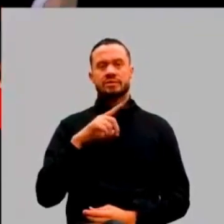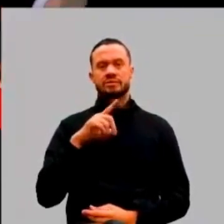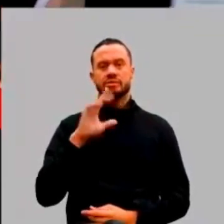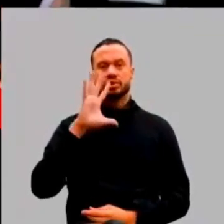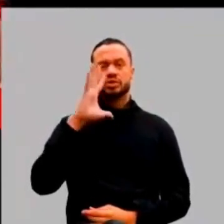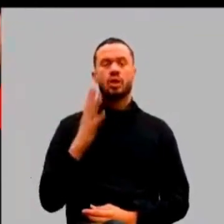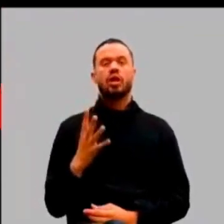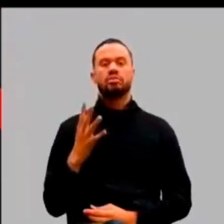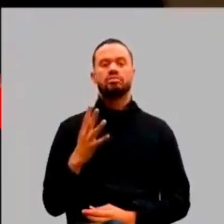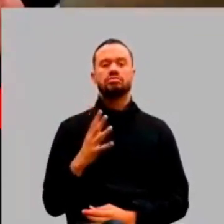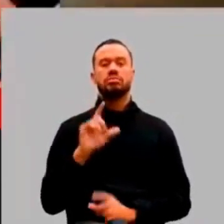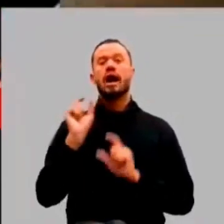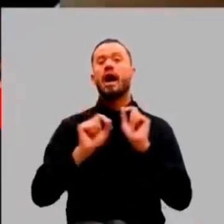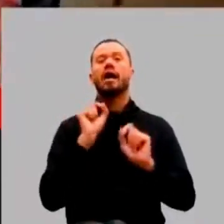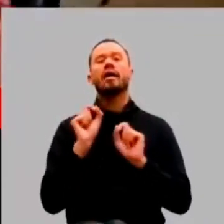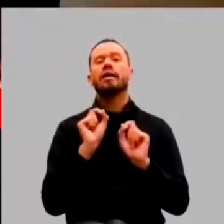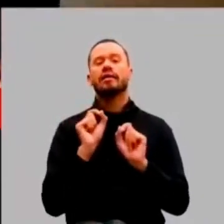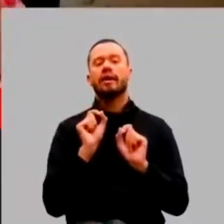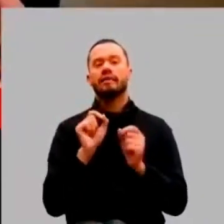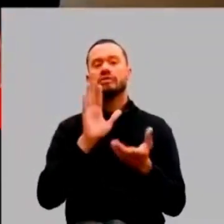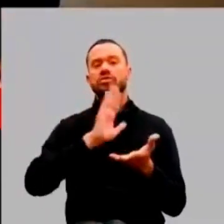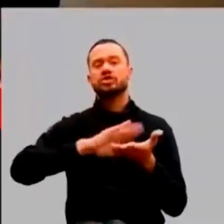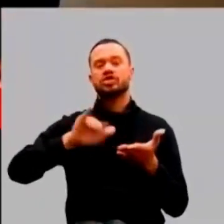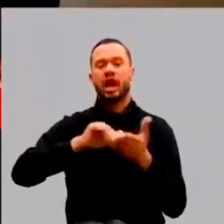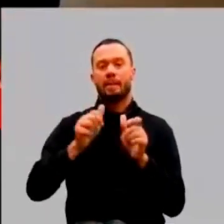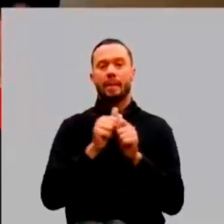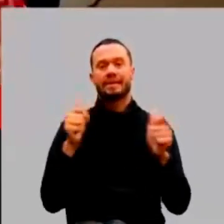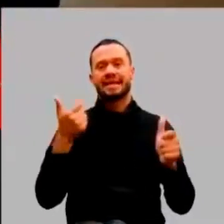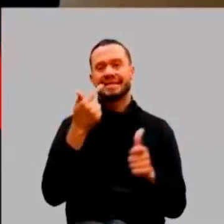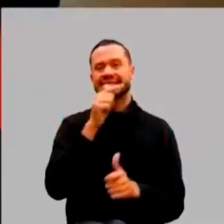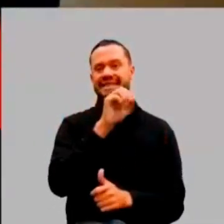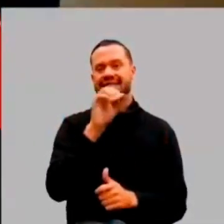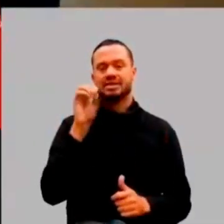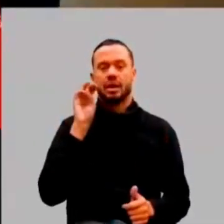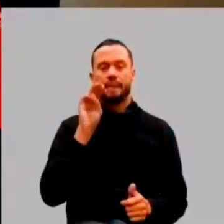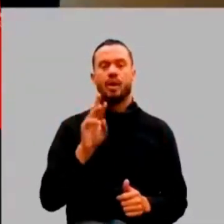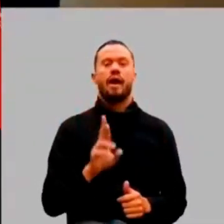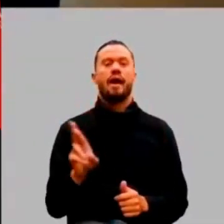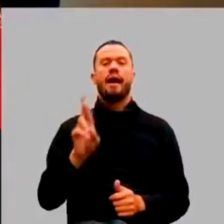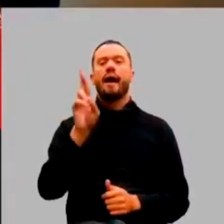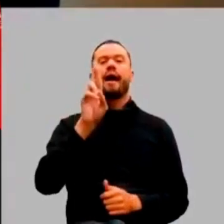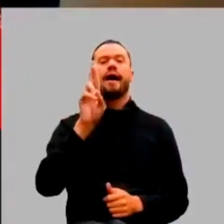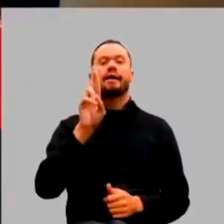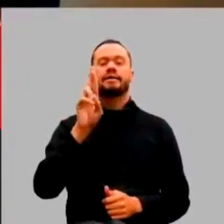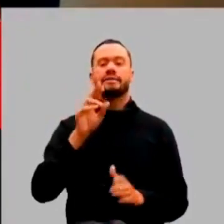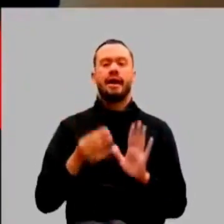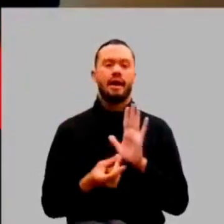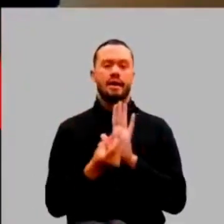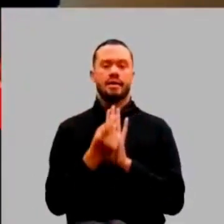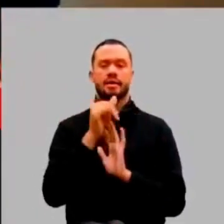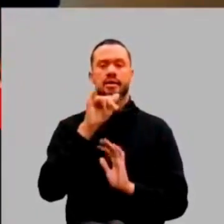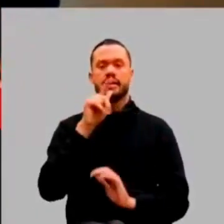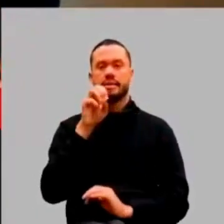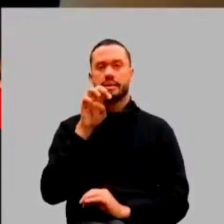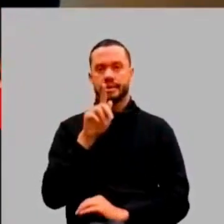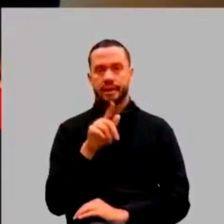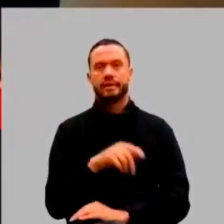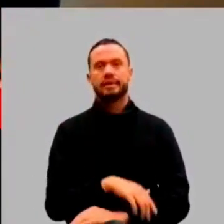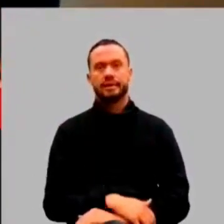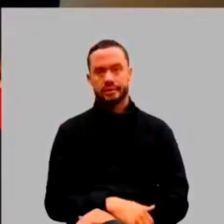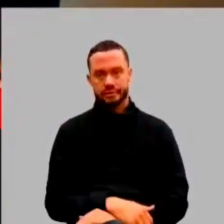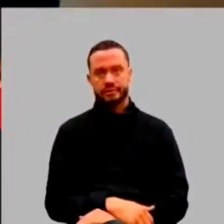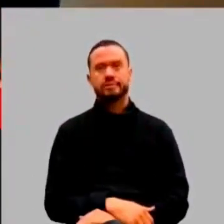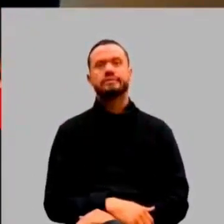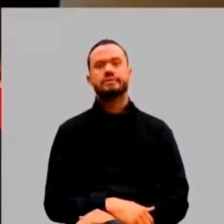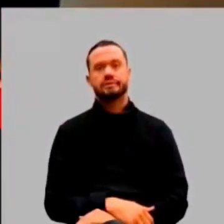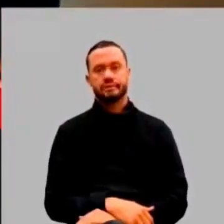sacrificado para aumentar r00 milhões de reais nas receitas do ipseng majoritariamente